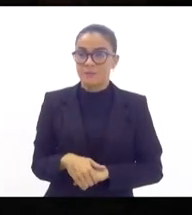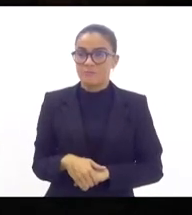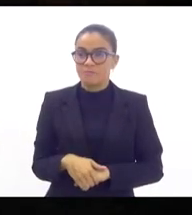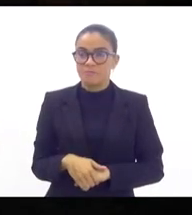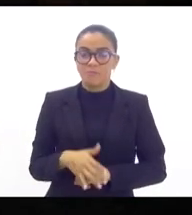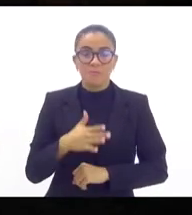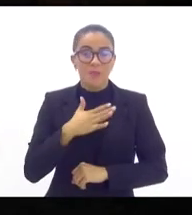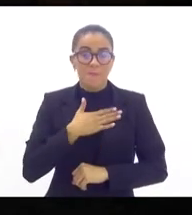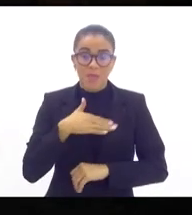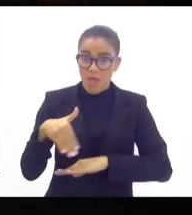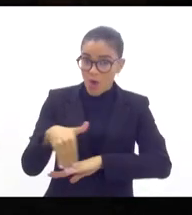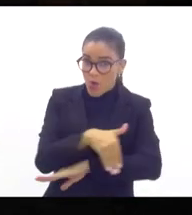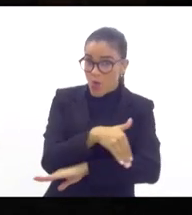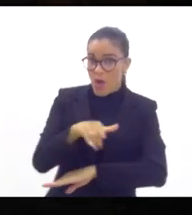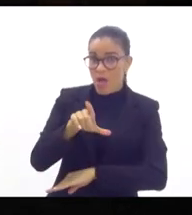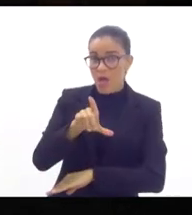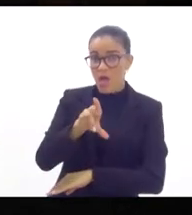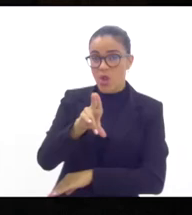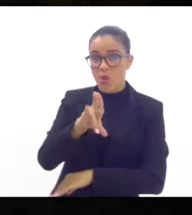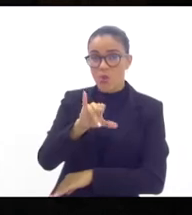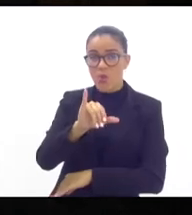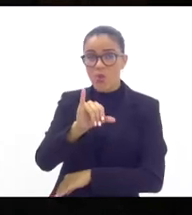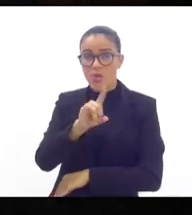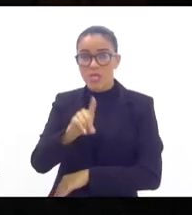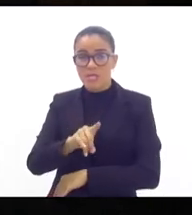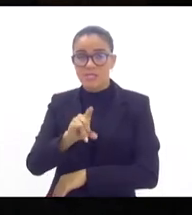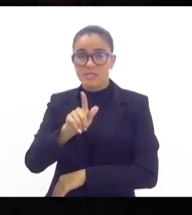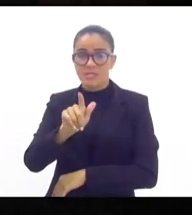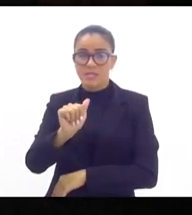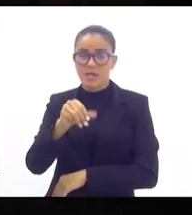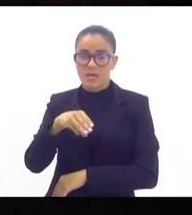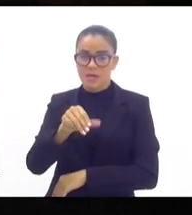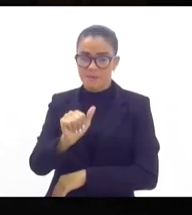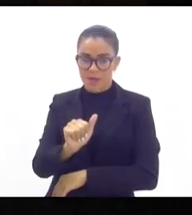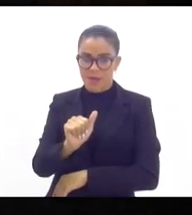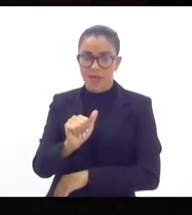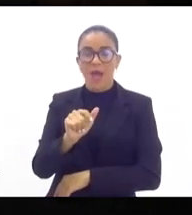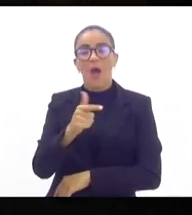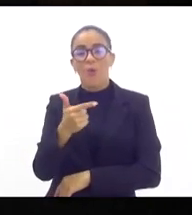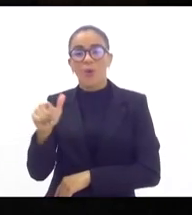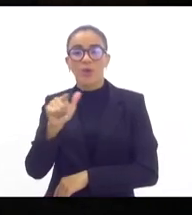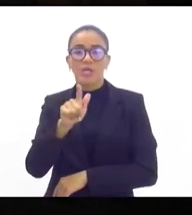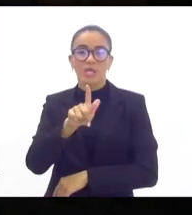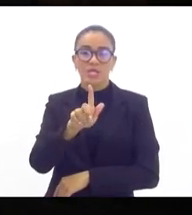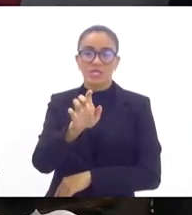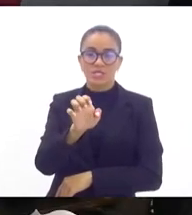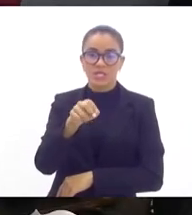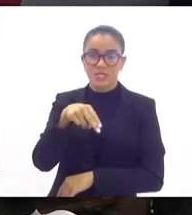a minha Rua Luiz Gama General Canabarro